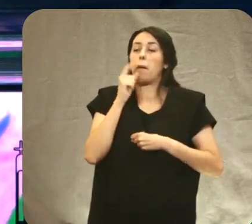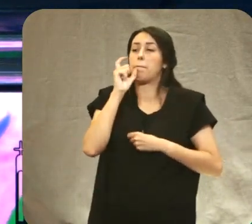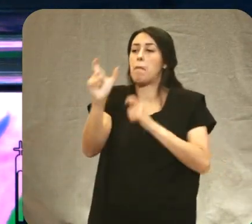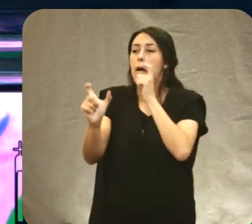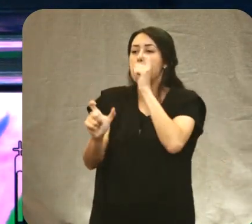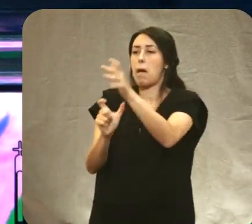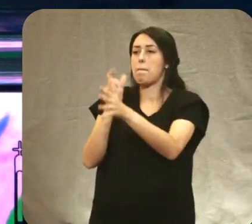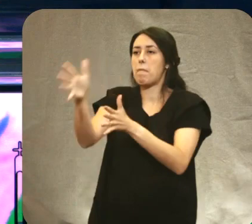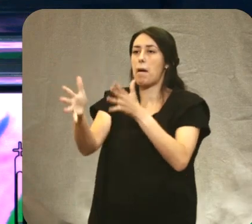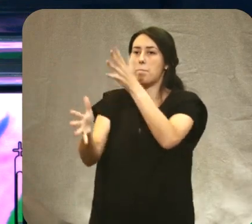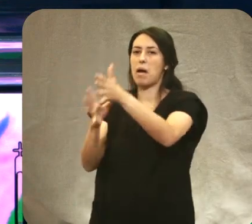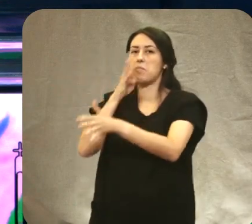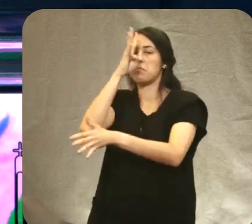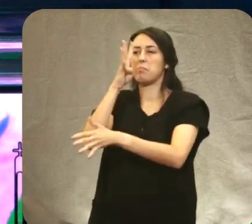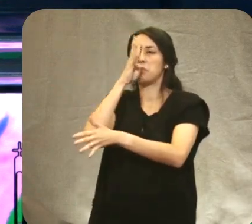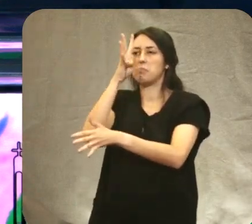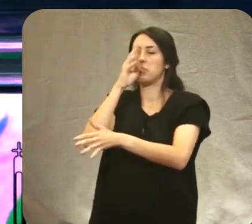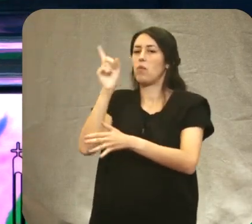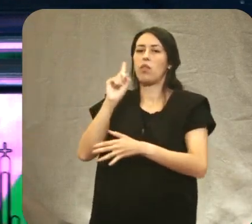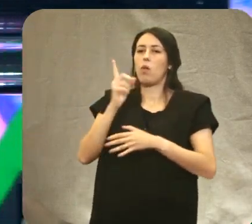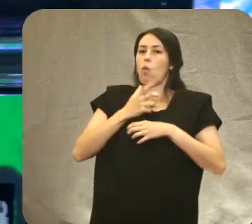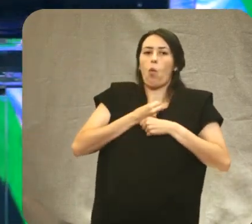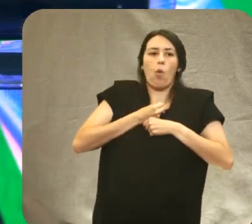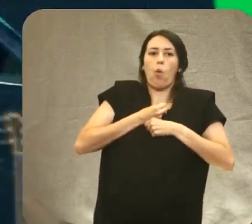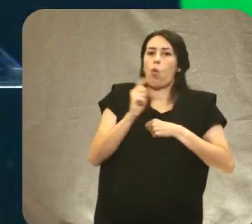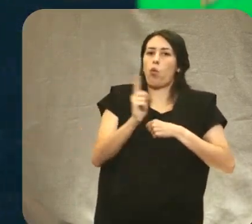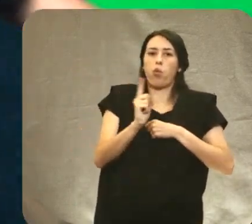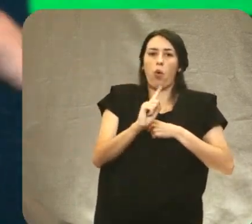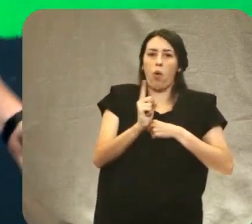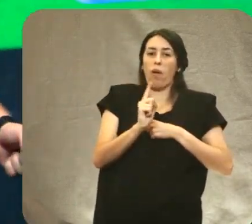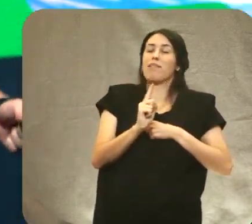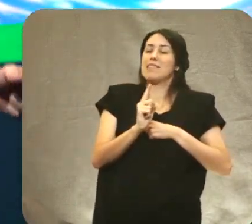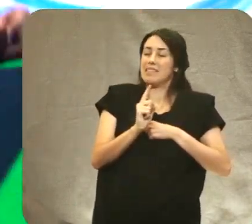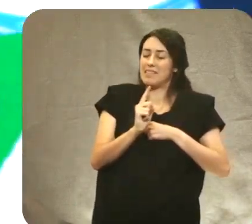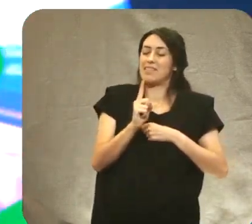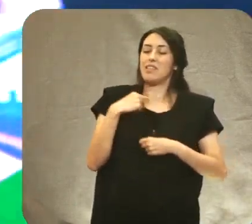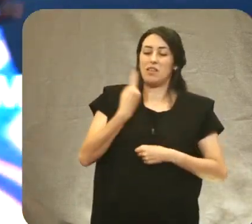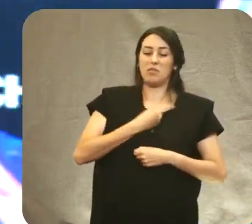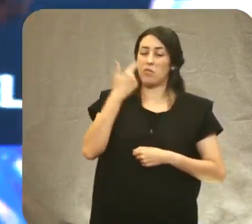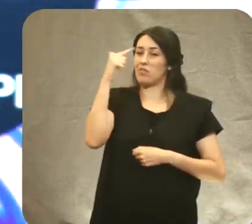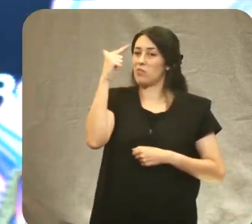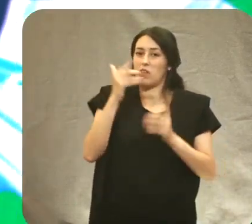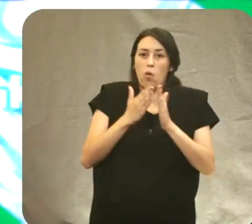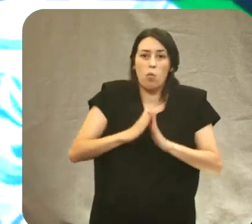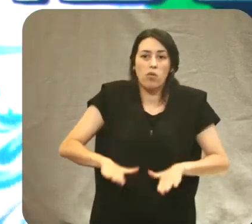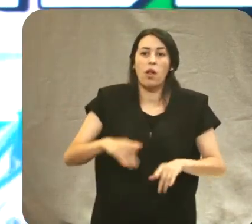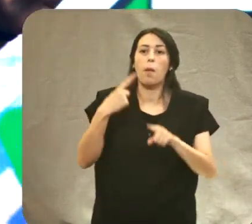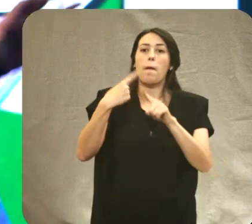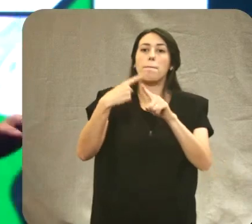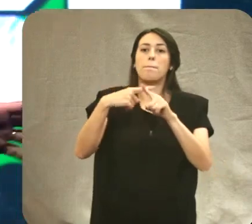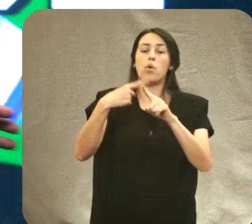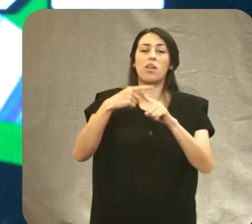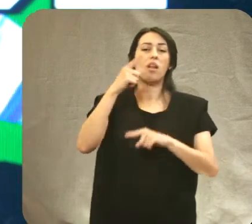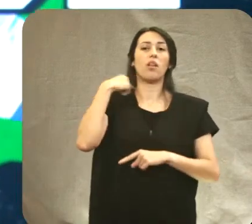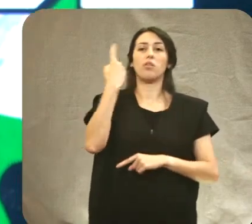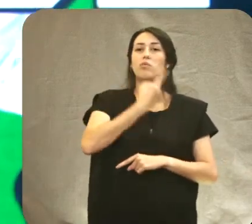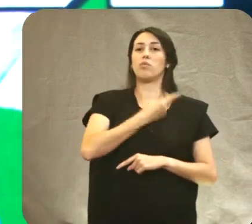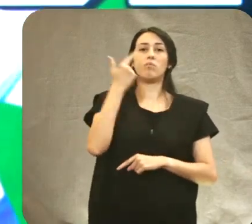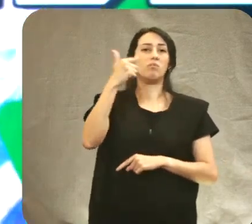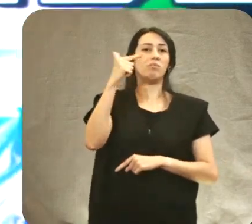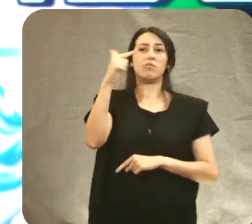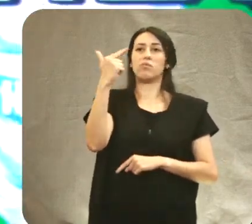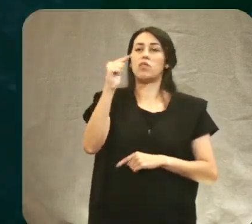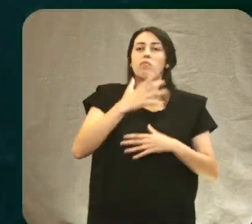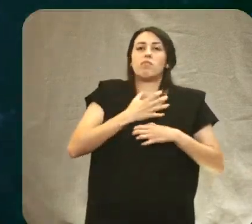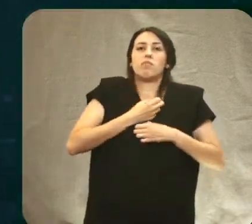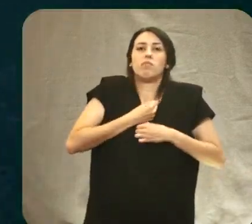nossos impulsos, não controlamos nossos desejos. A unidade não acontece porque o fruto do Espírito, o domínio próprio, ele não